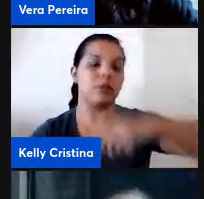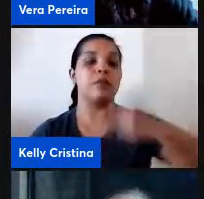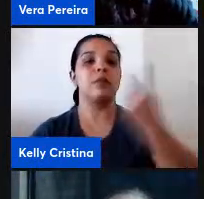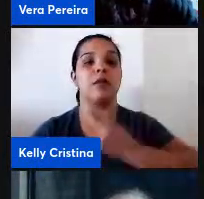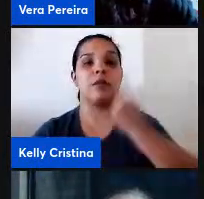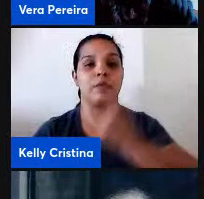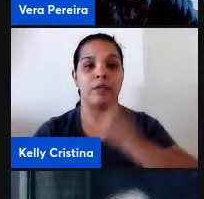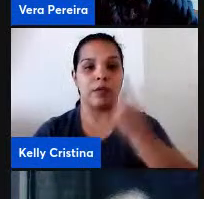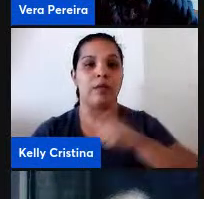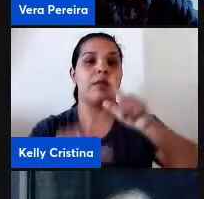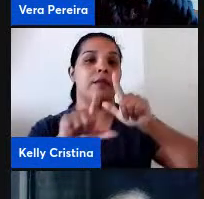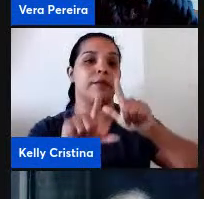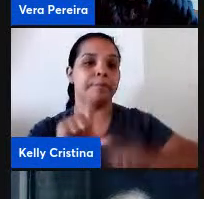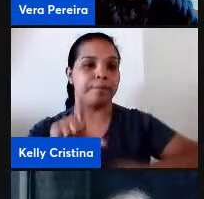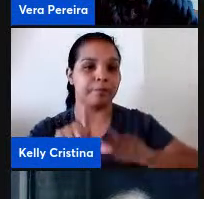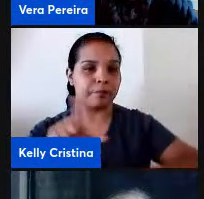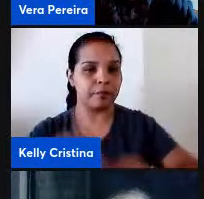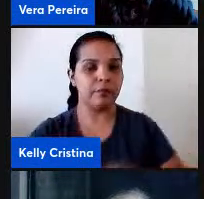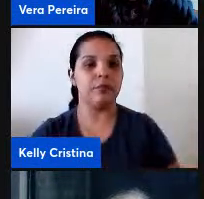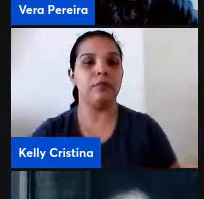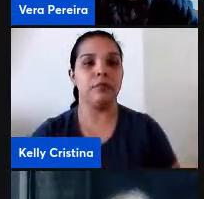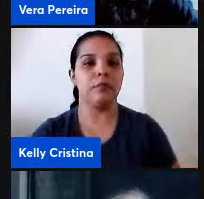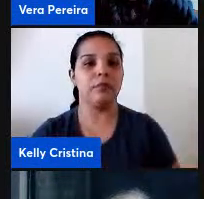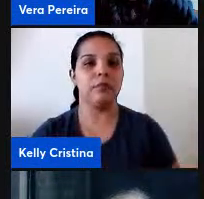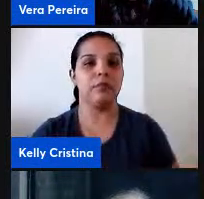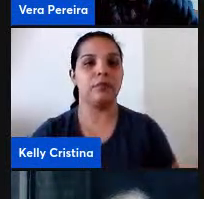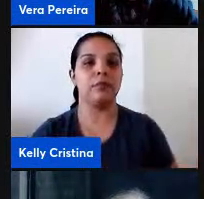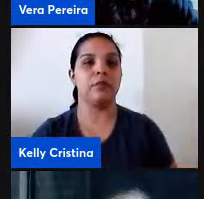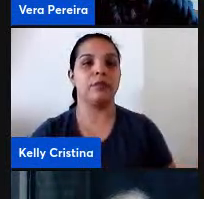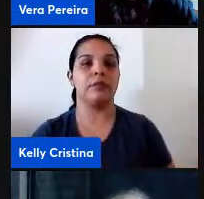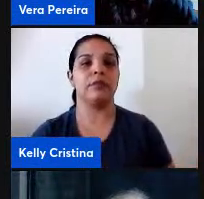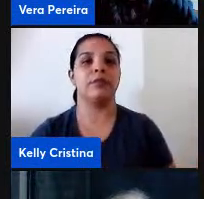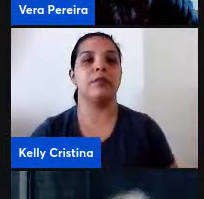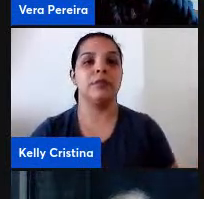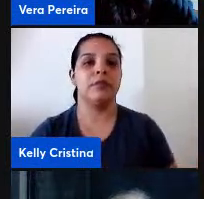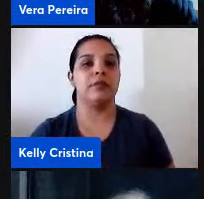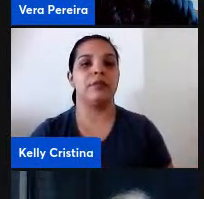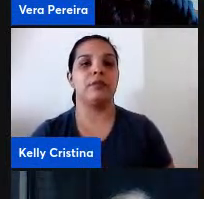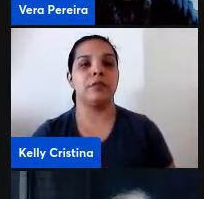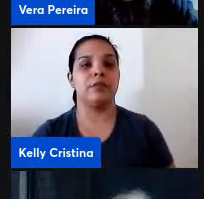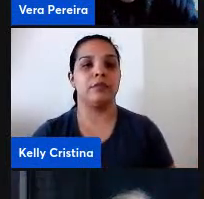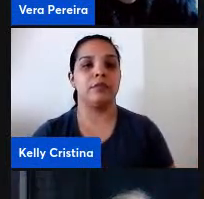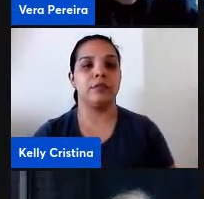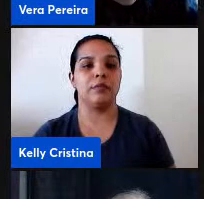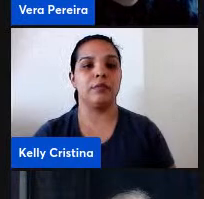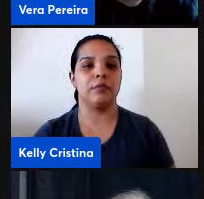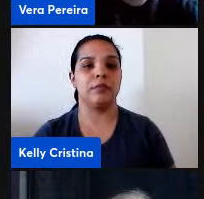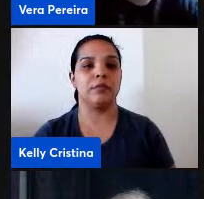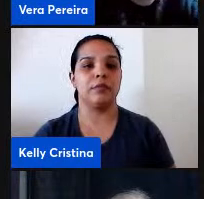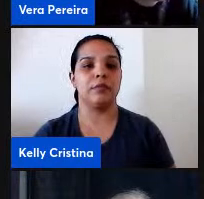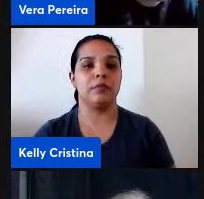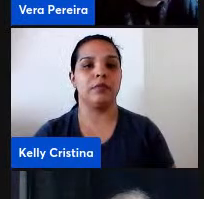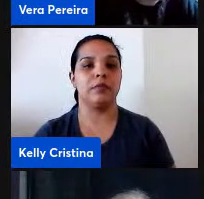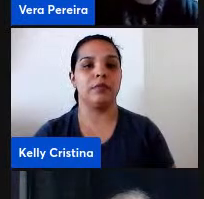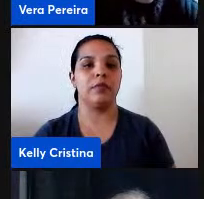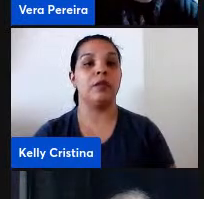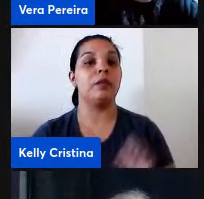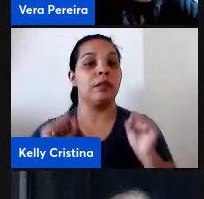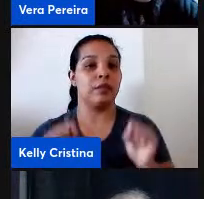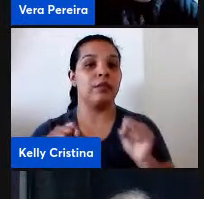palavras. Não dá para aprender a ler contextos. Dá, sim, para